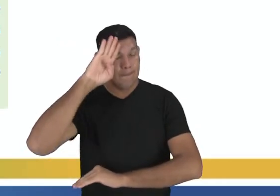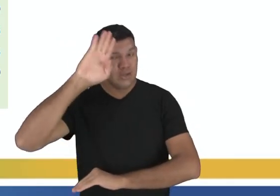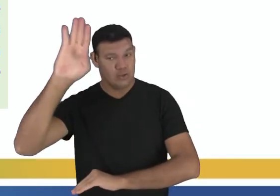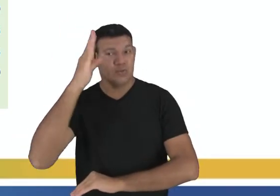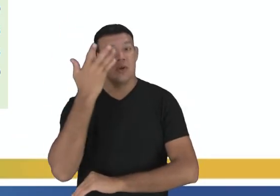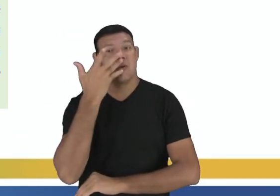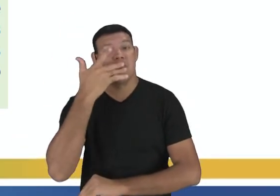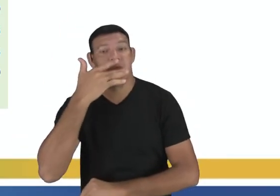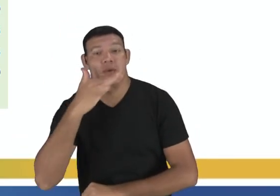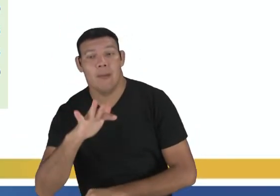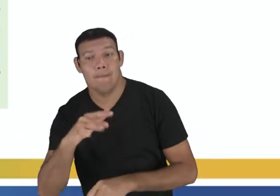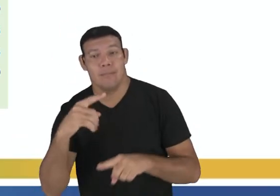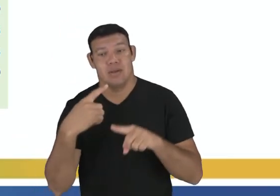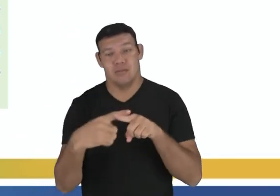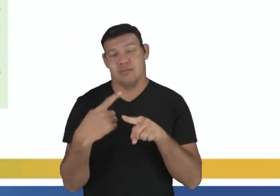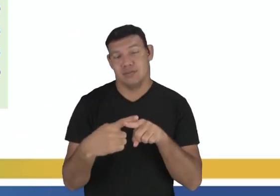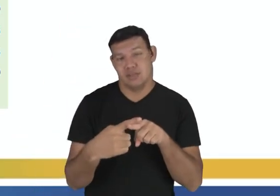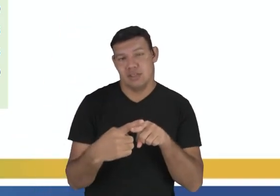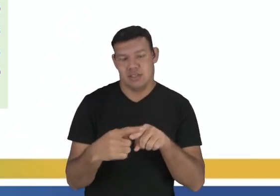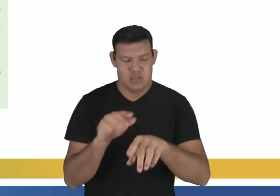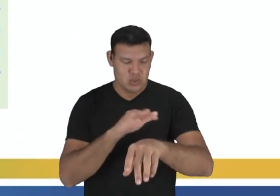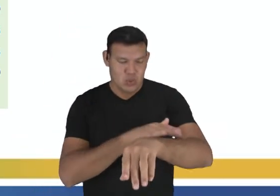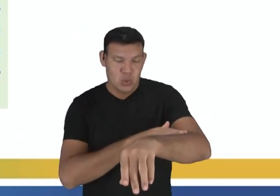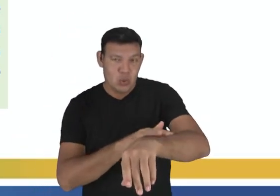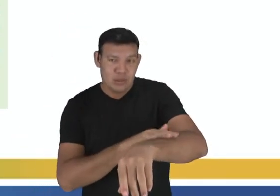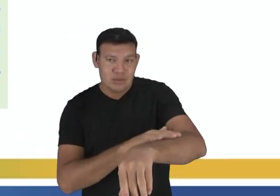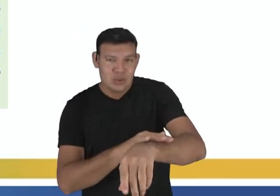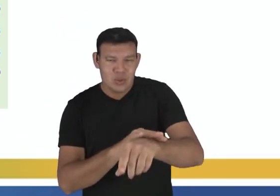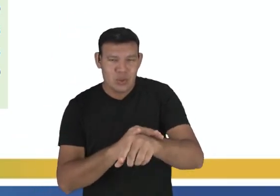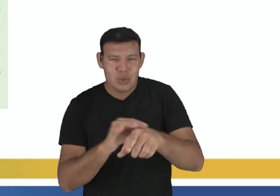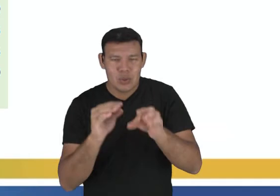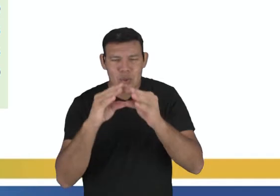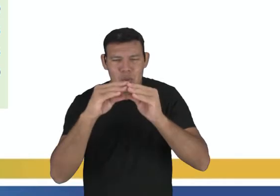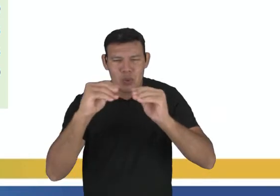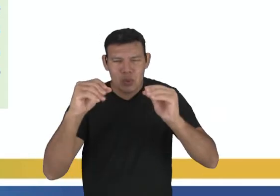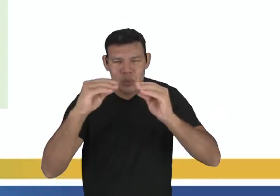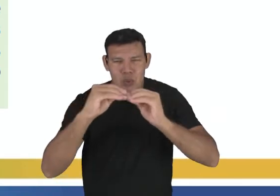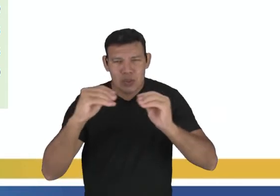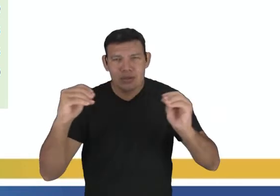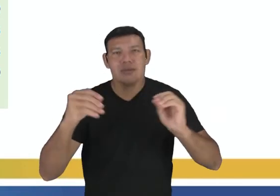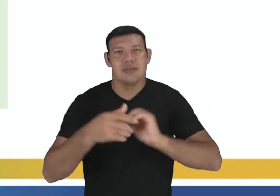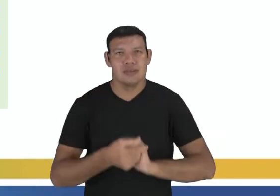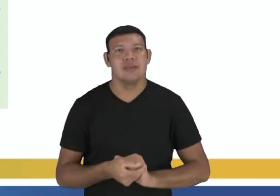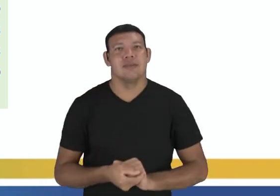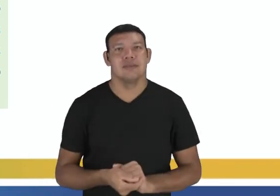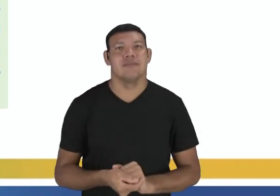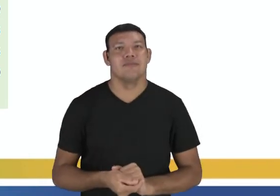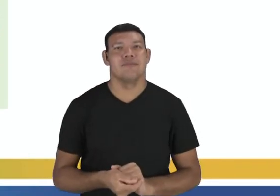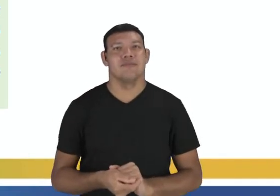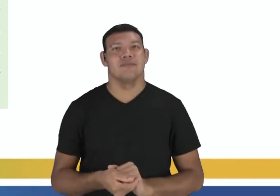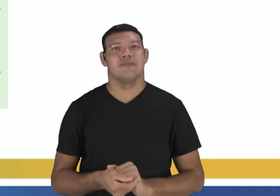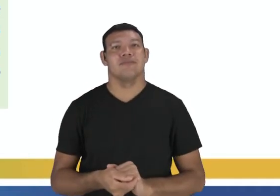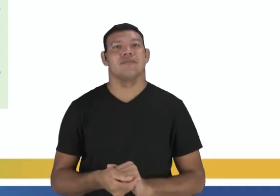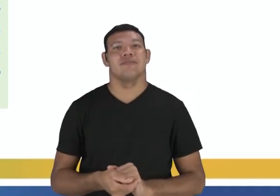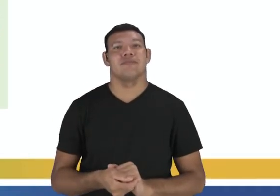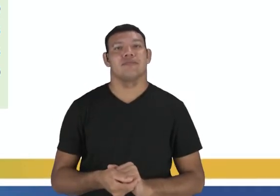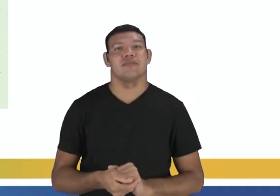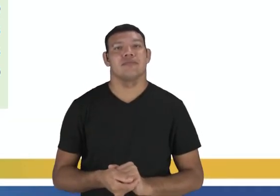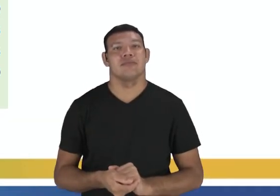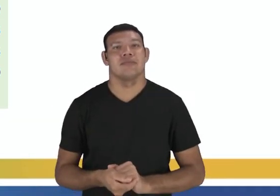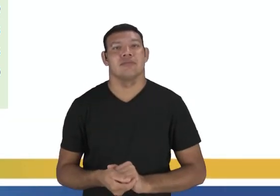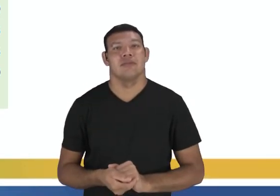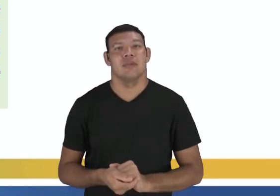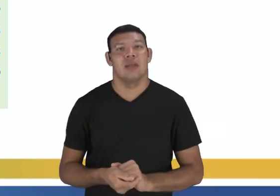em crianças, já que possuem a pele mais fina, imunidade mais enfraquecida e o hábito de andar descalço, tá